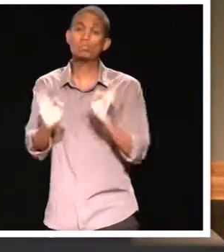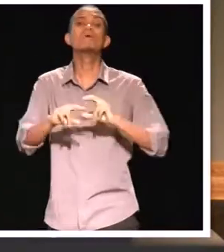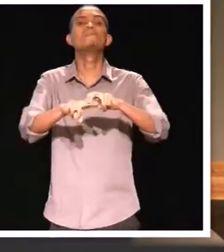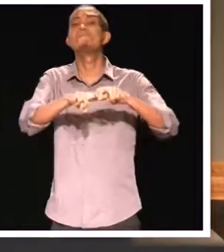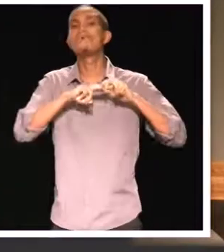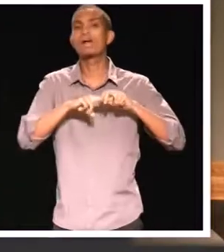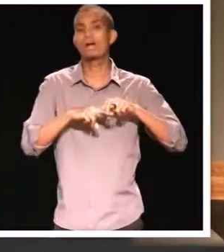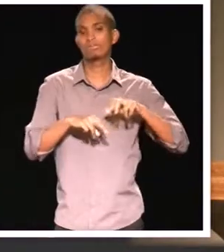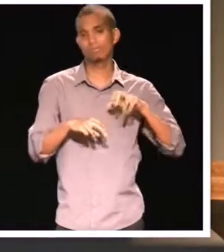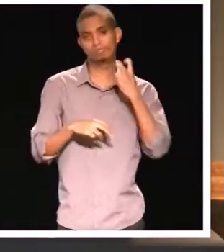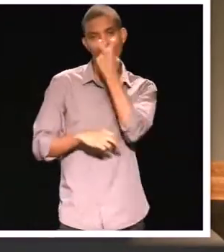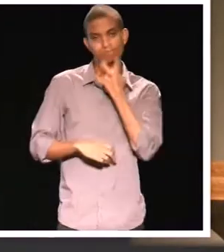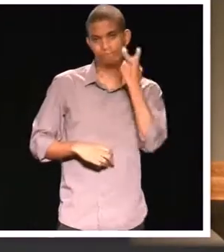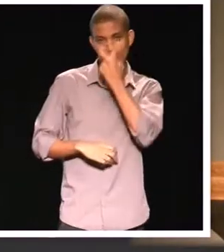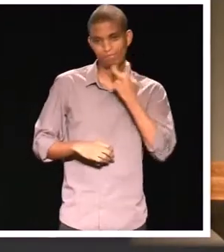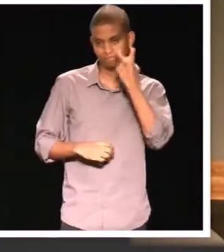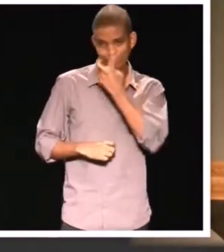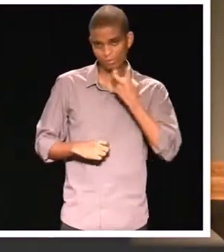que os surdos